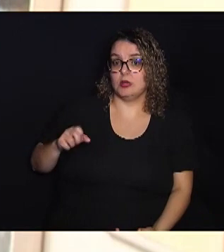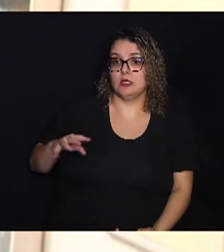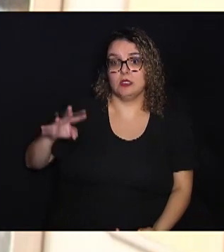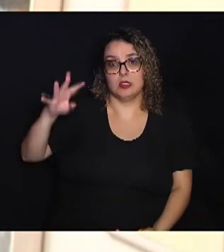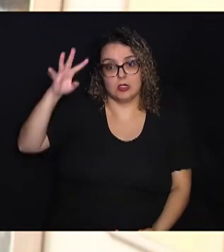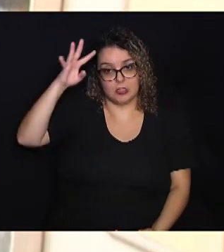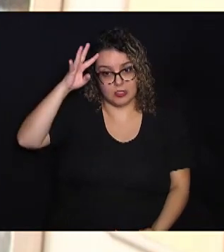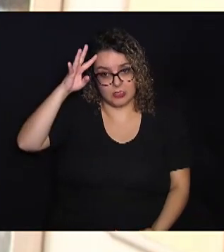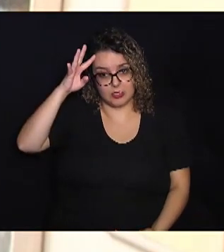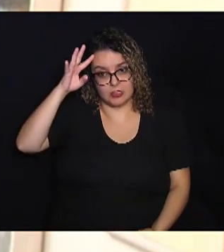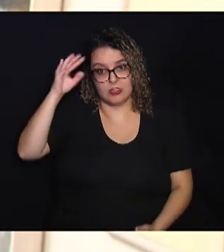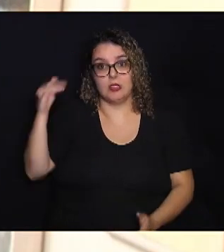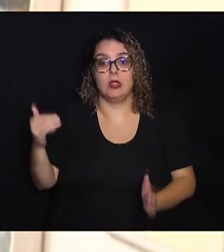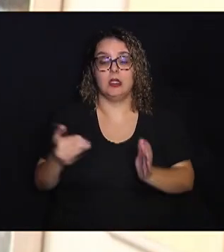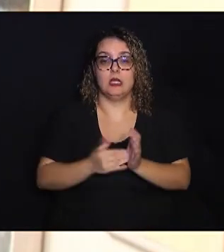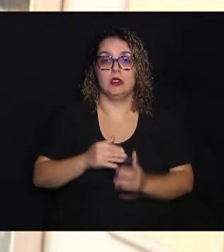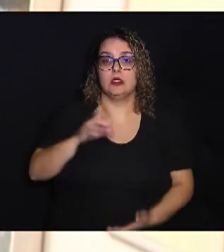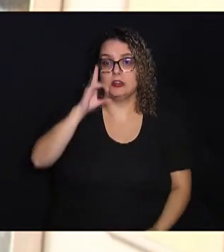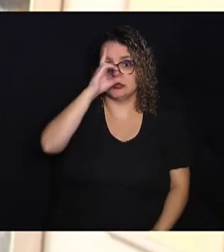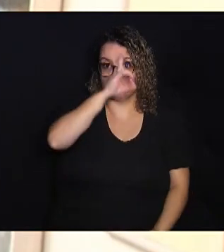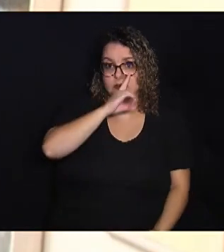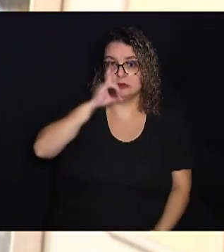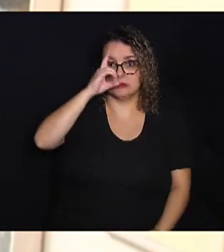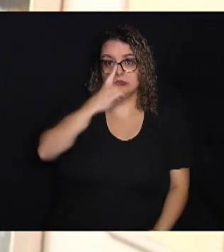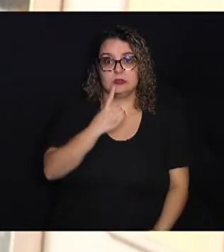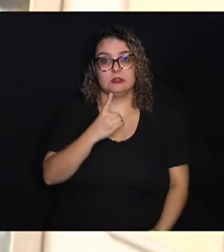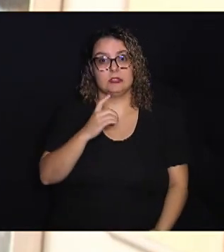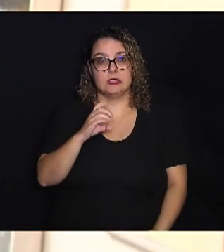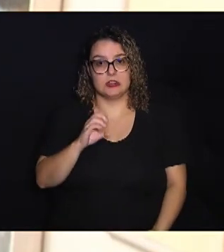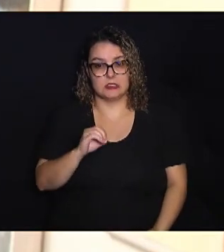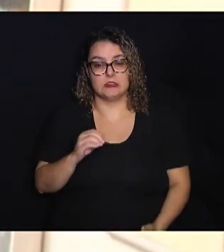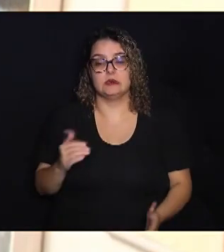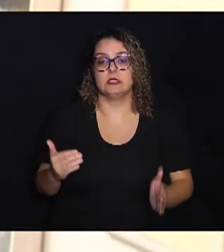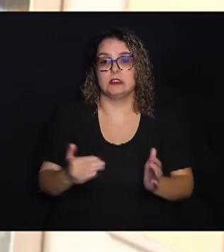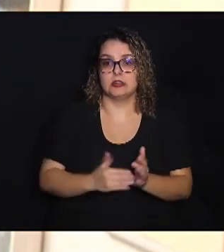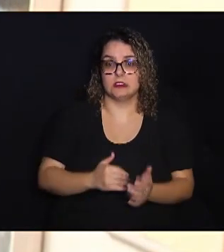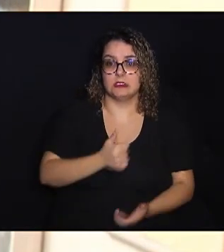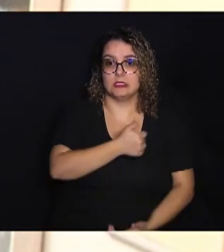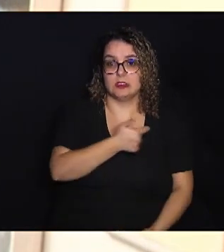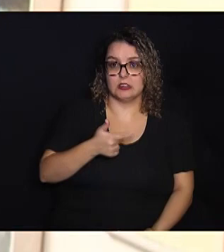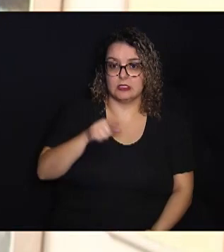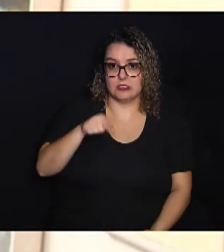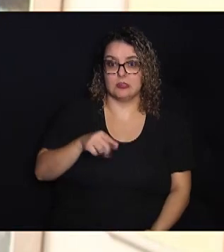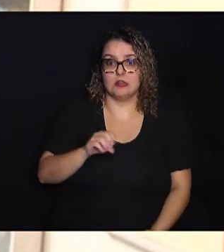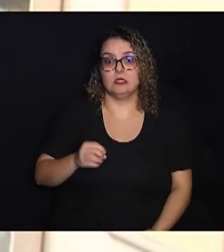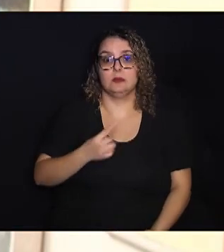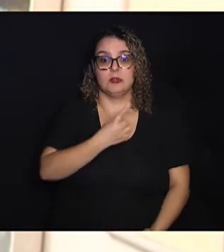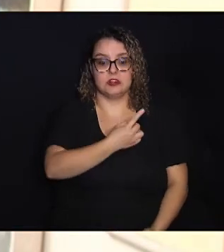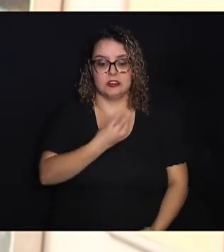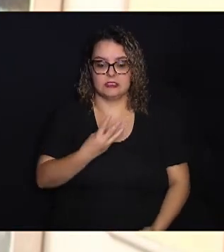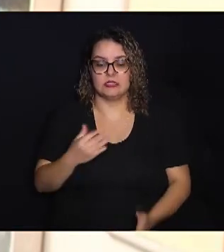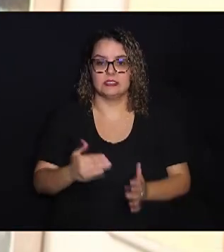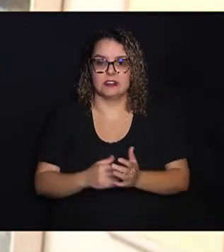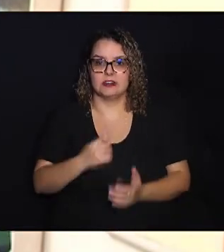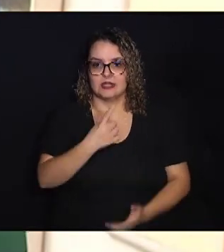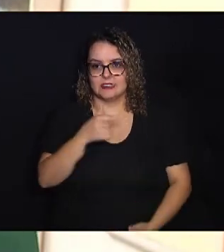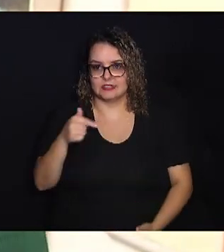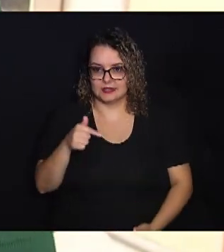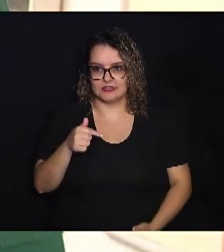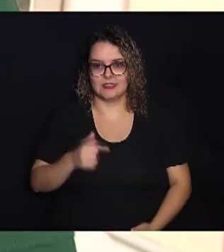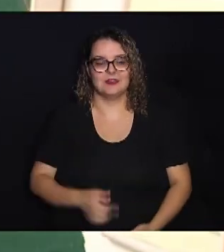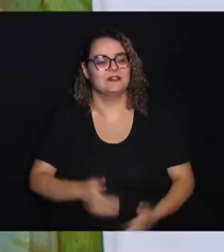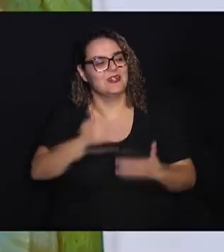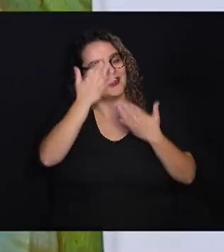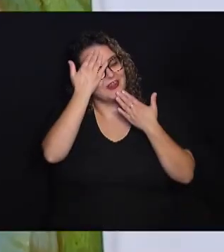quarta a domingo, das 10 às 12 e das 13 às 17. Seu Adélio,